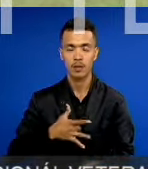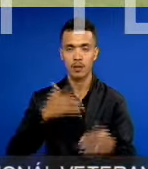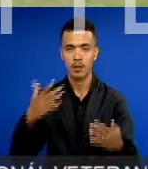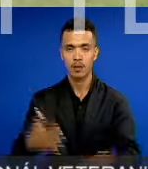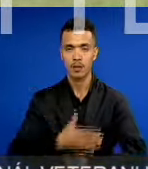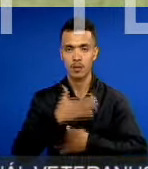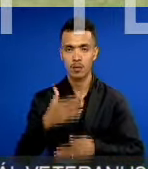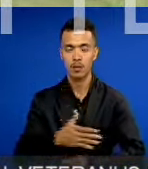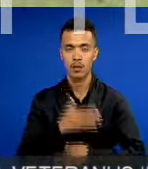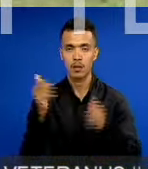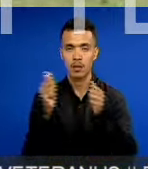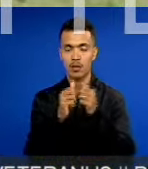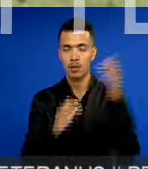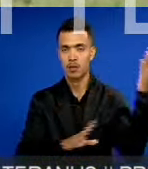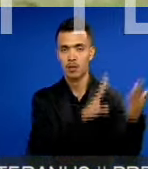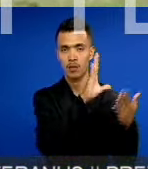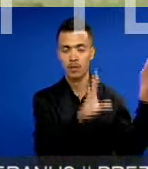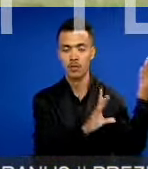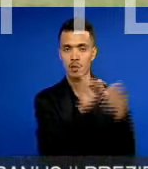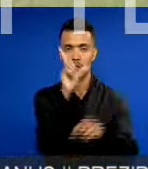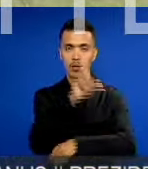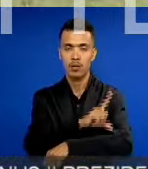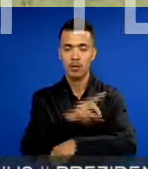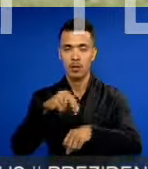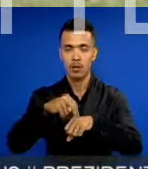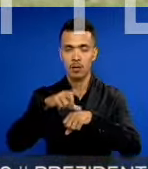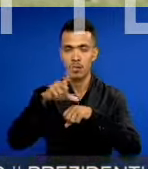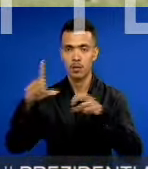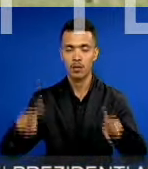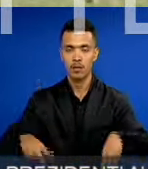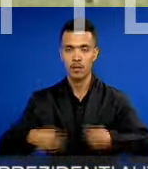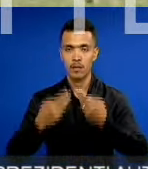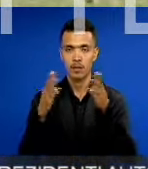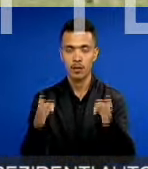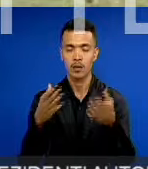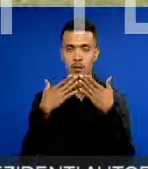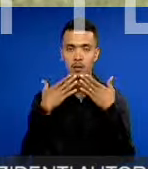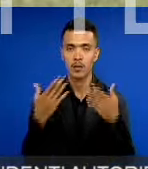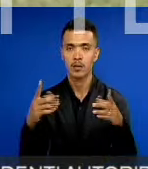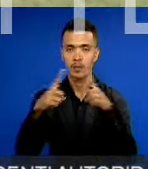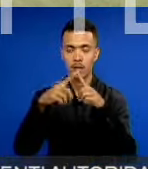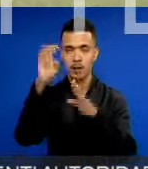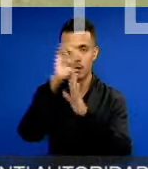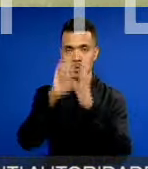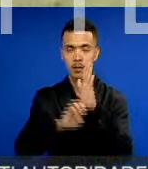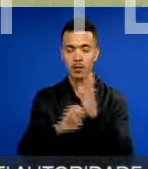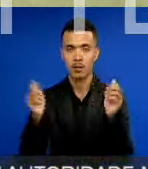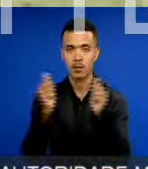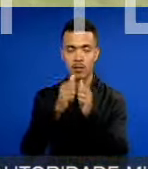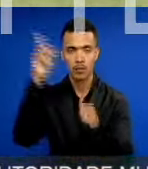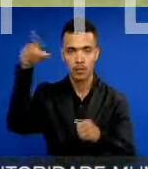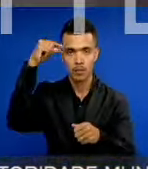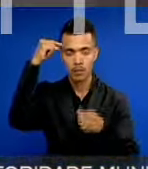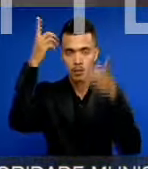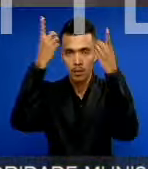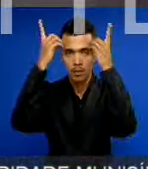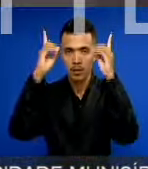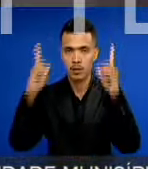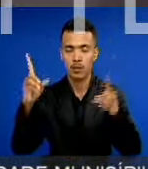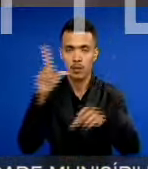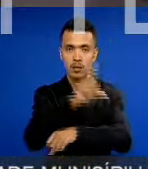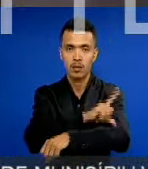ba comemoração Loro Nacional Veteranos. No agradece ba Estado no Governo, nebe decide ona Loro Nacional ba Veteranos